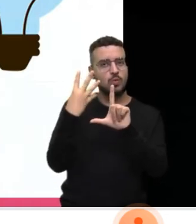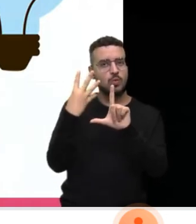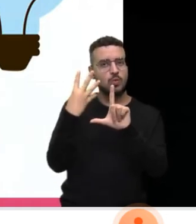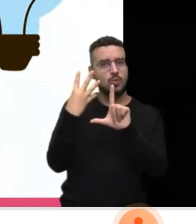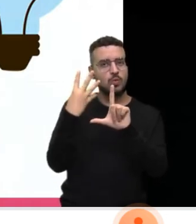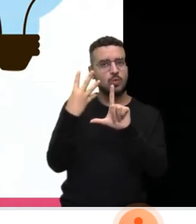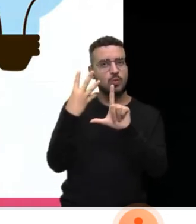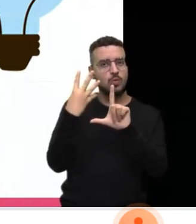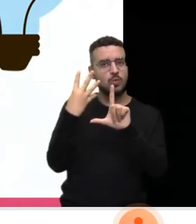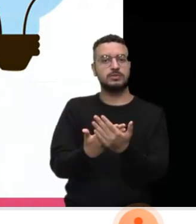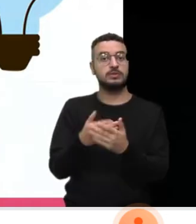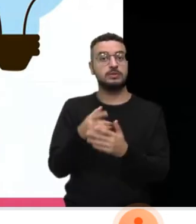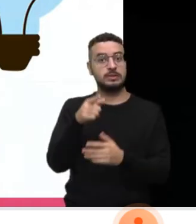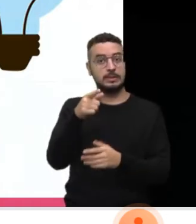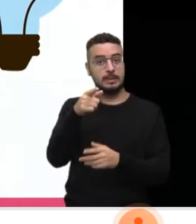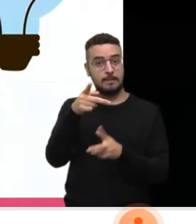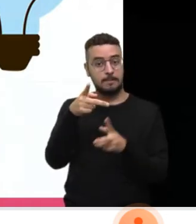falamos no